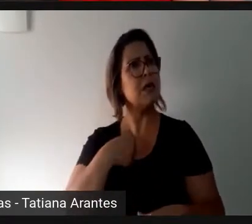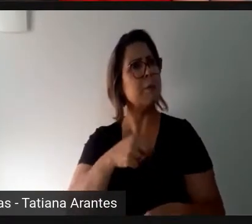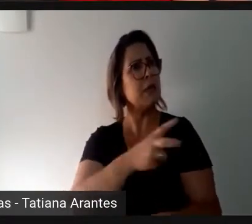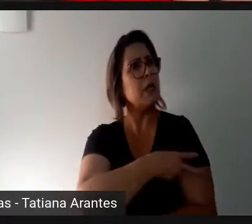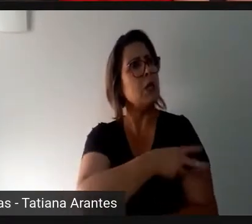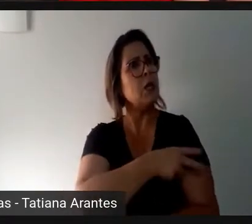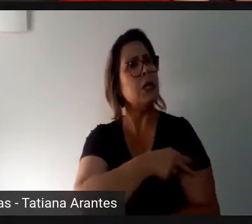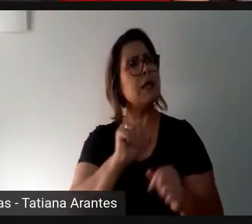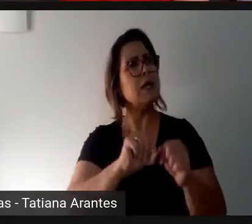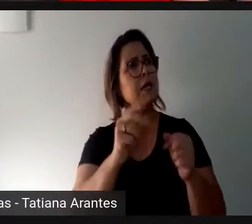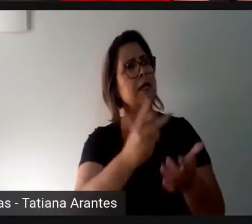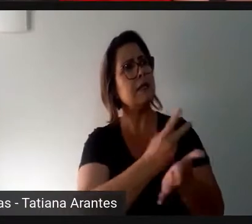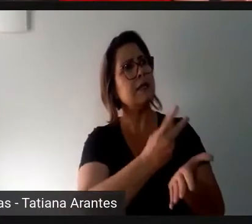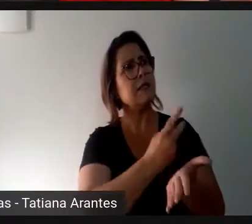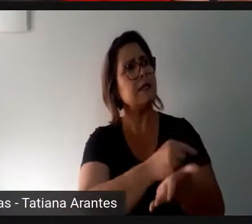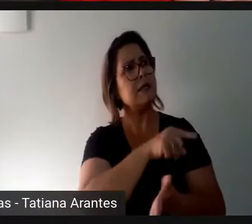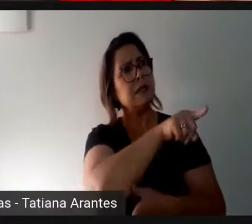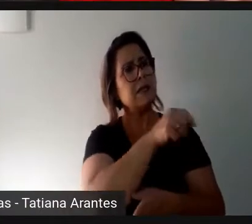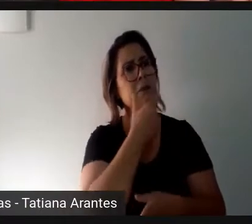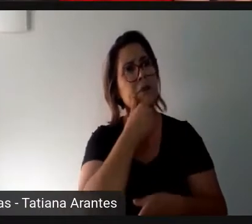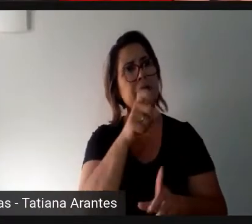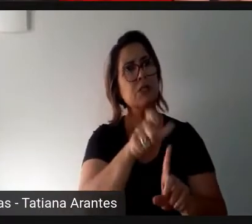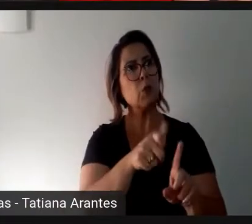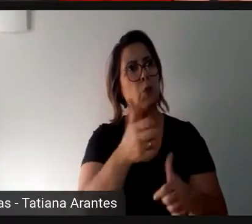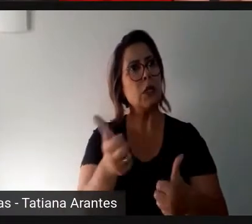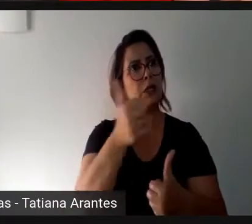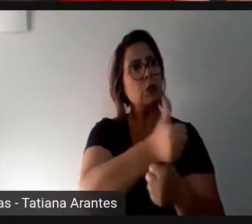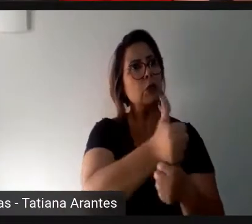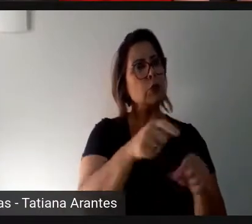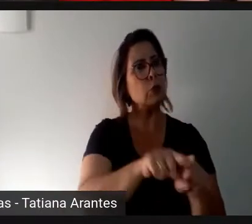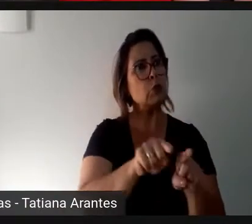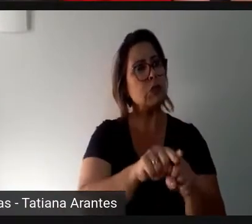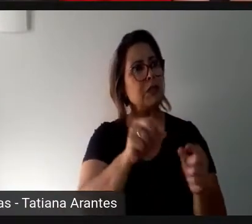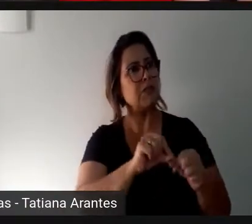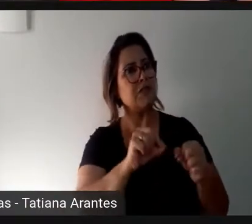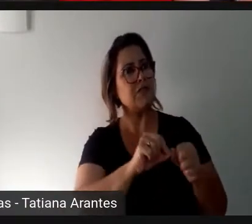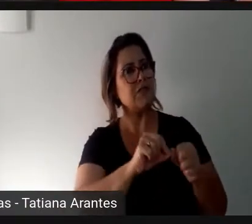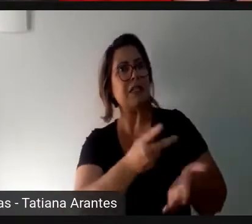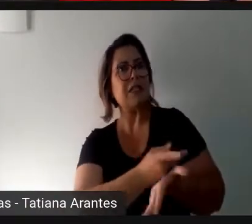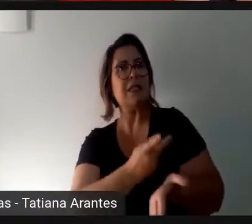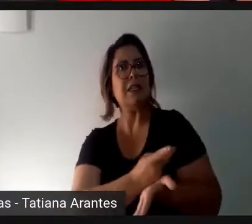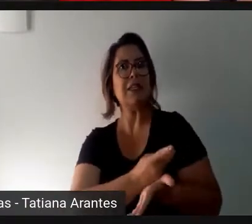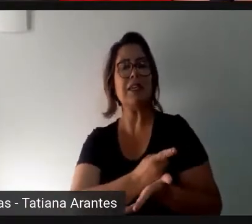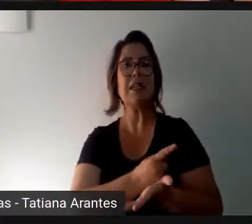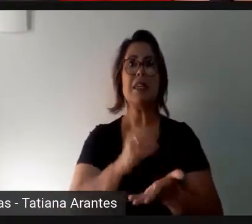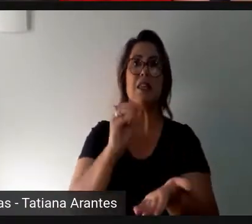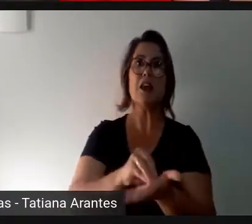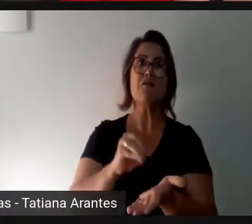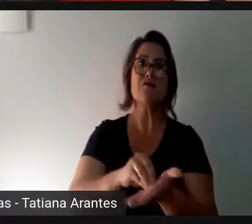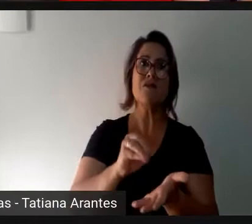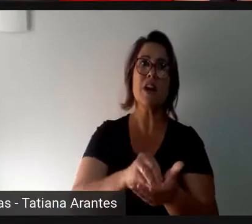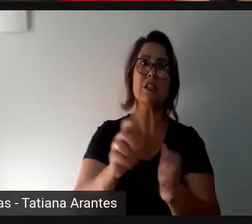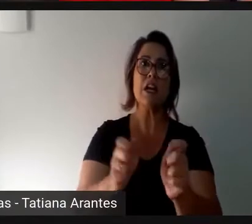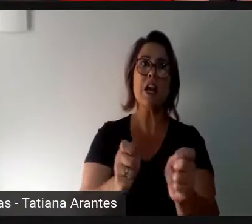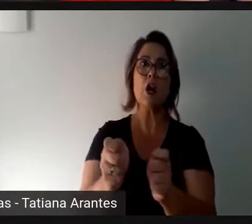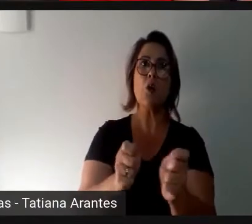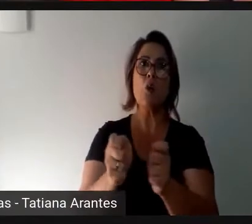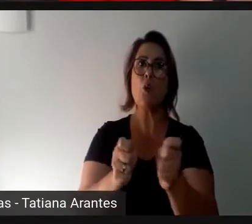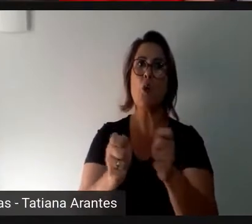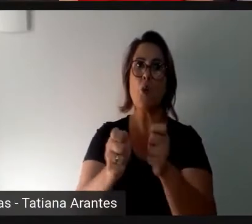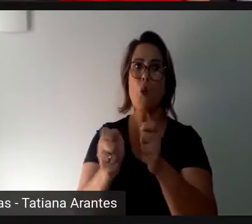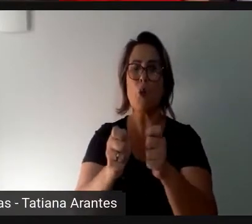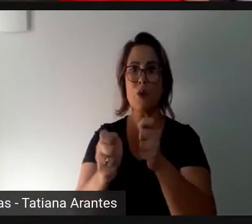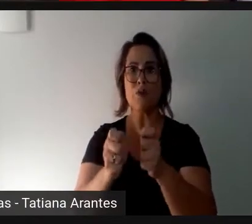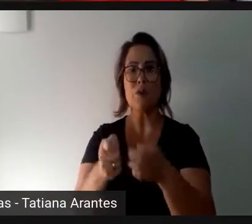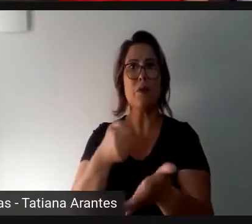o que meu assessor estava fazendo. Então, os órgãos de controle, para aplicar sanções, teria que provar que há,